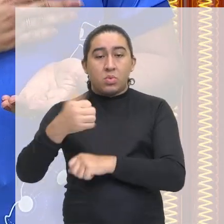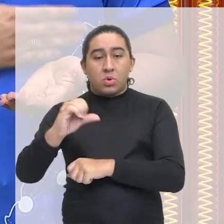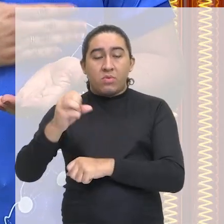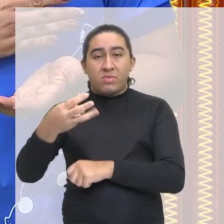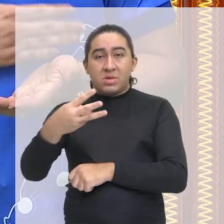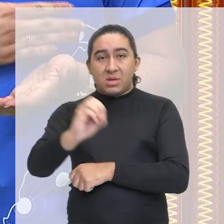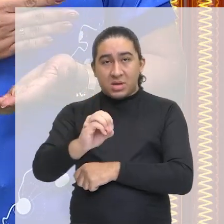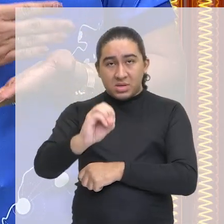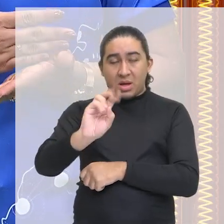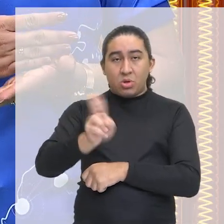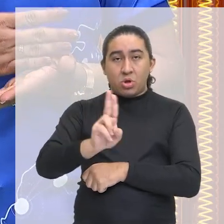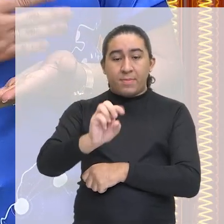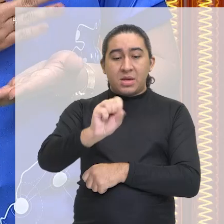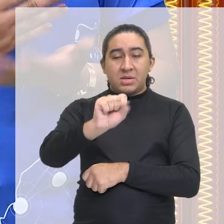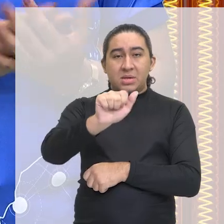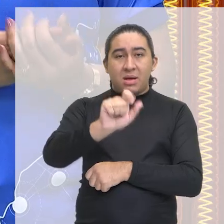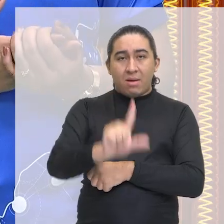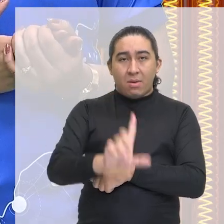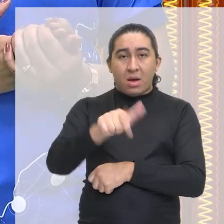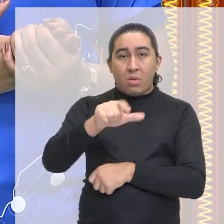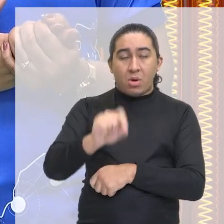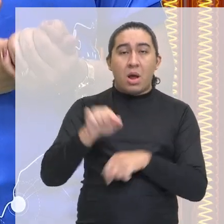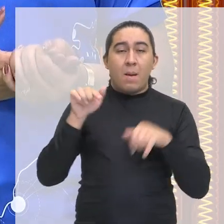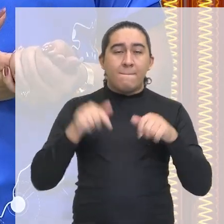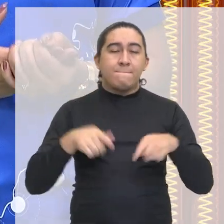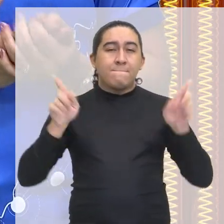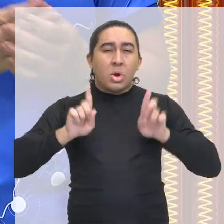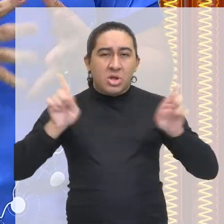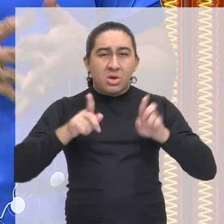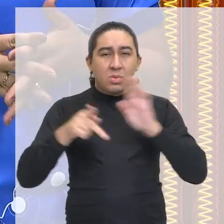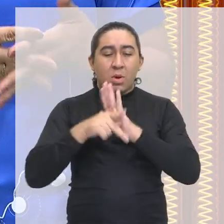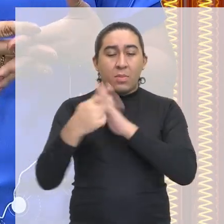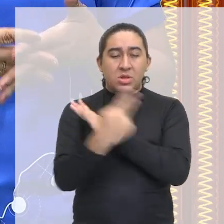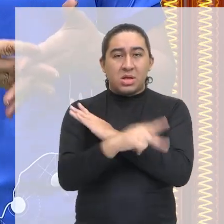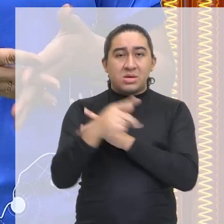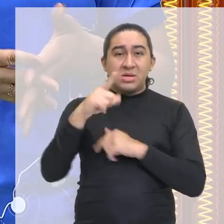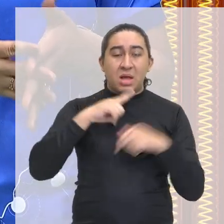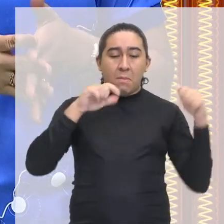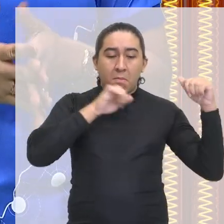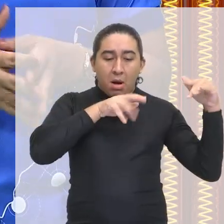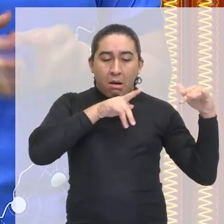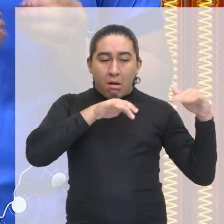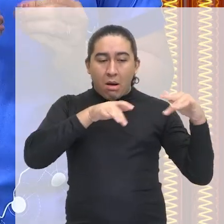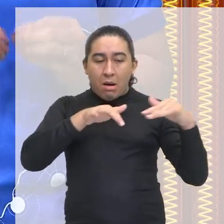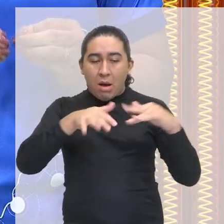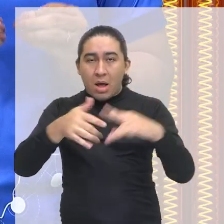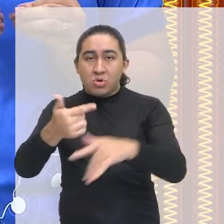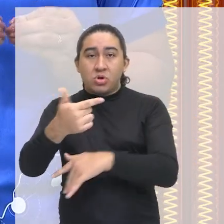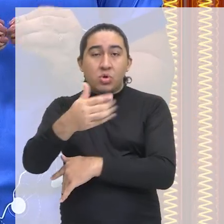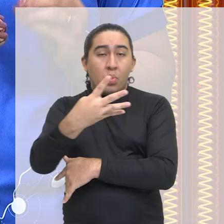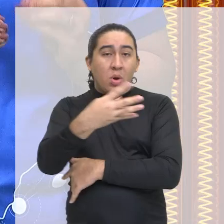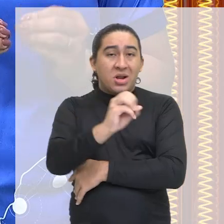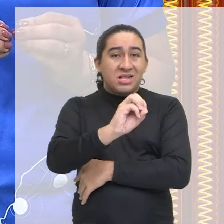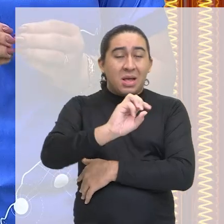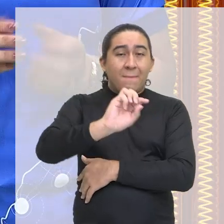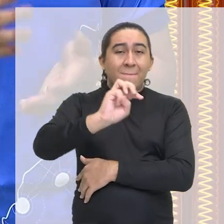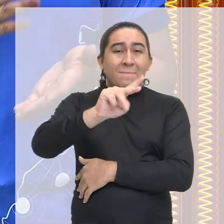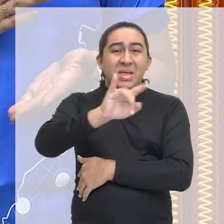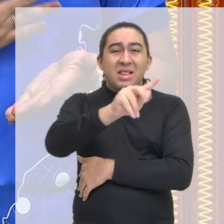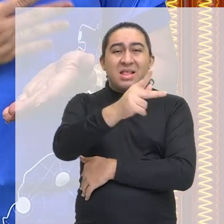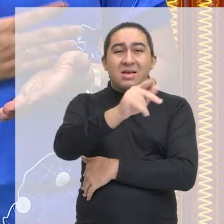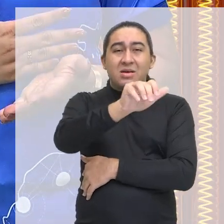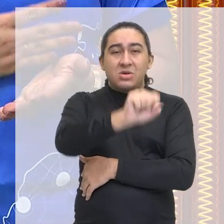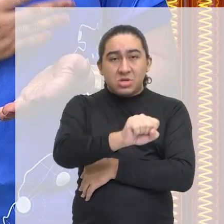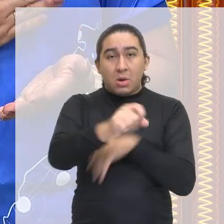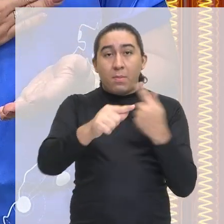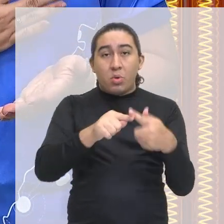ocorreu em 1930. Foi um protesto em que Gandhi e seus seguidores marcharam 240 milhas